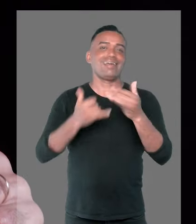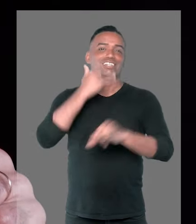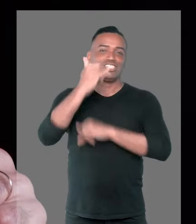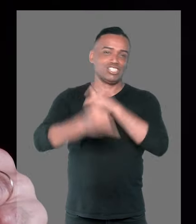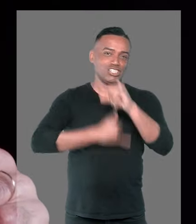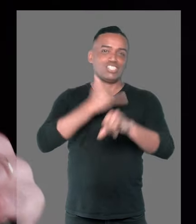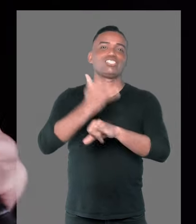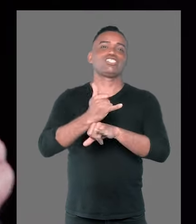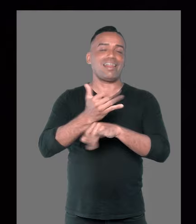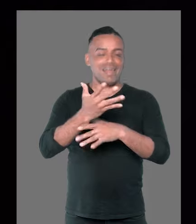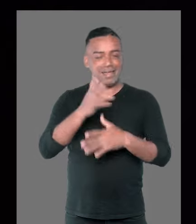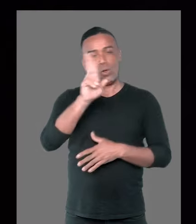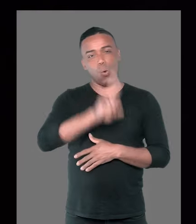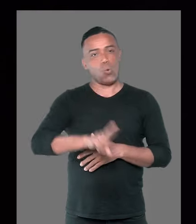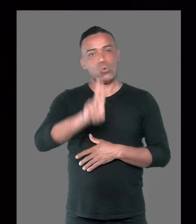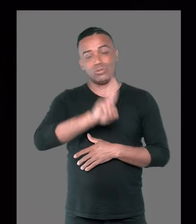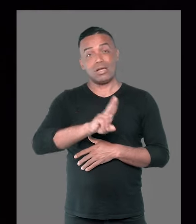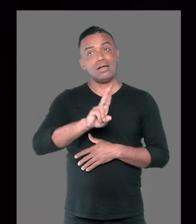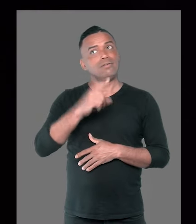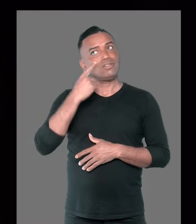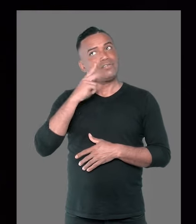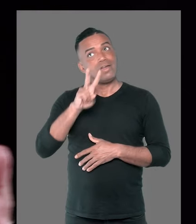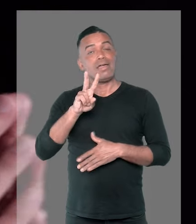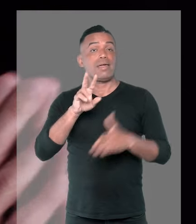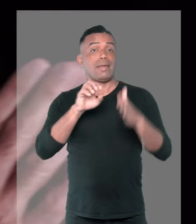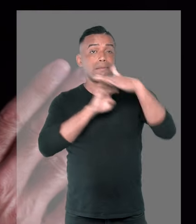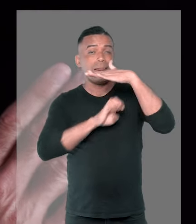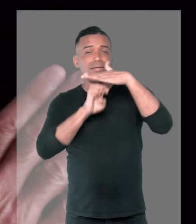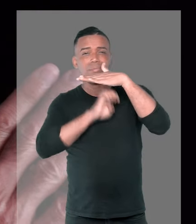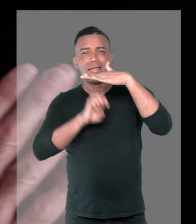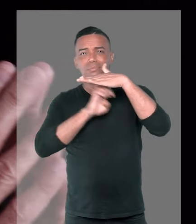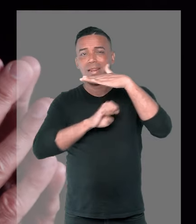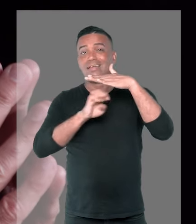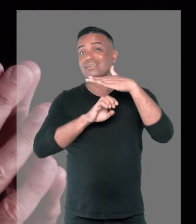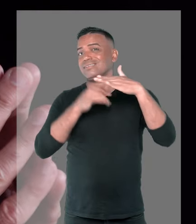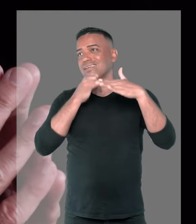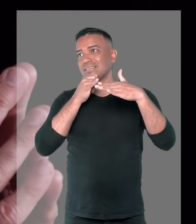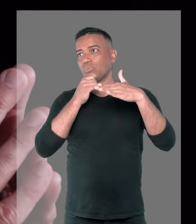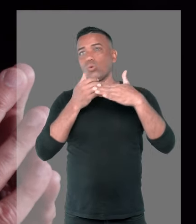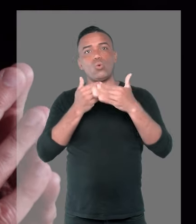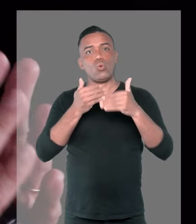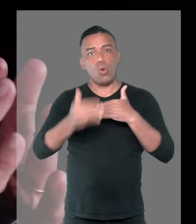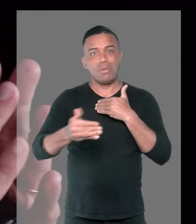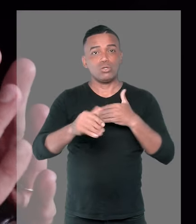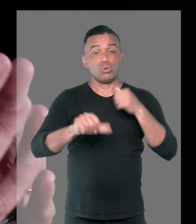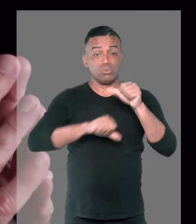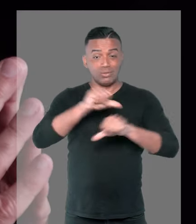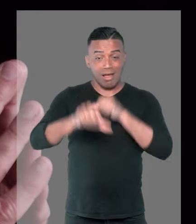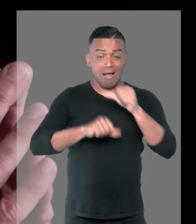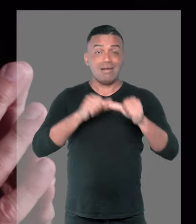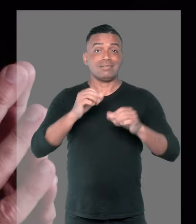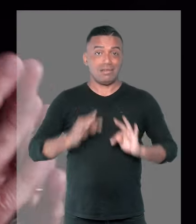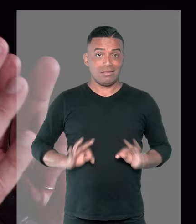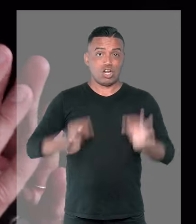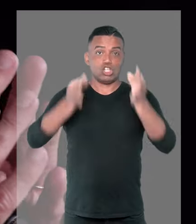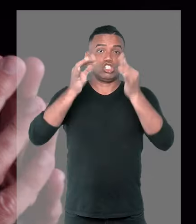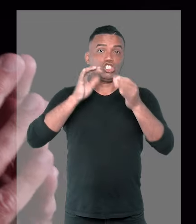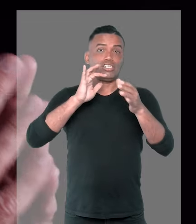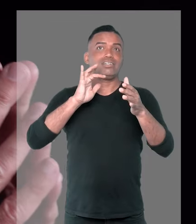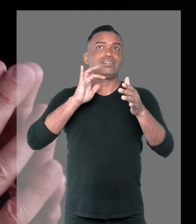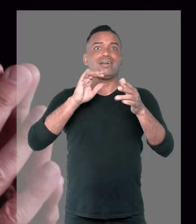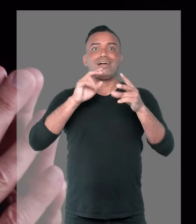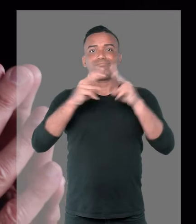humanidade mas se você olhar em ponto pequeno empresa por empresa teve empresas que começaram sua transformação digital tipo ali no começo da